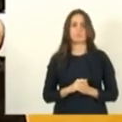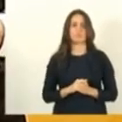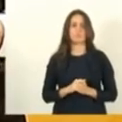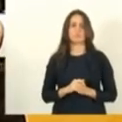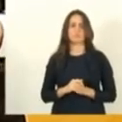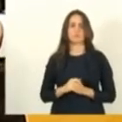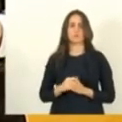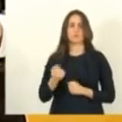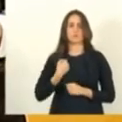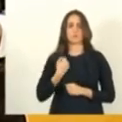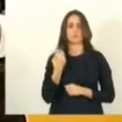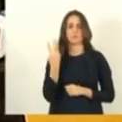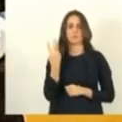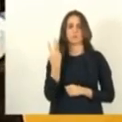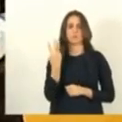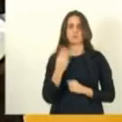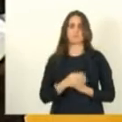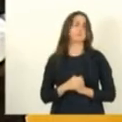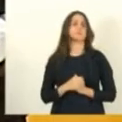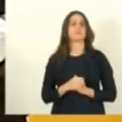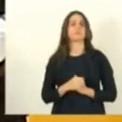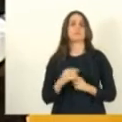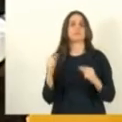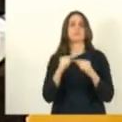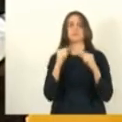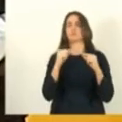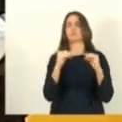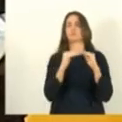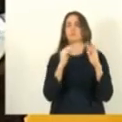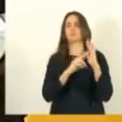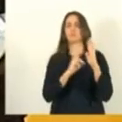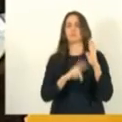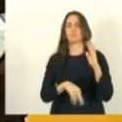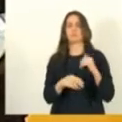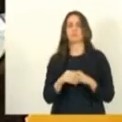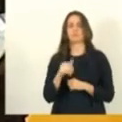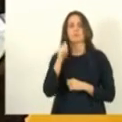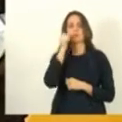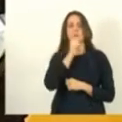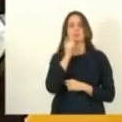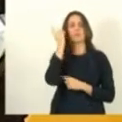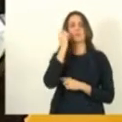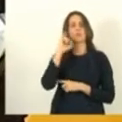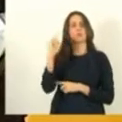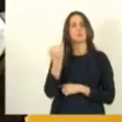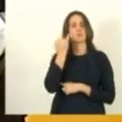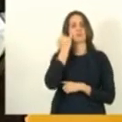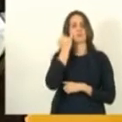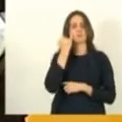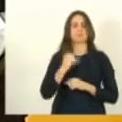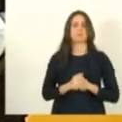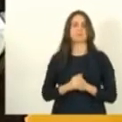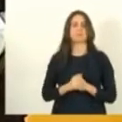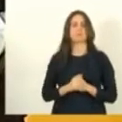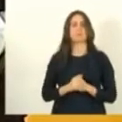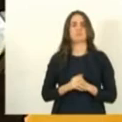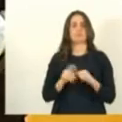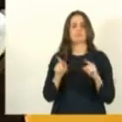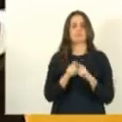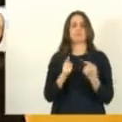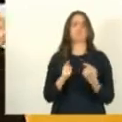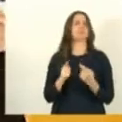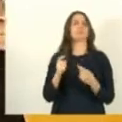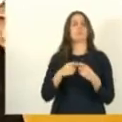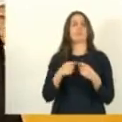Item 3, senhor presidente. Com o relator, deputada Janete Sá. Com o relator, deputado doutor